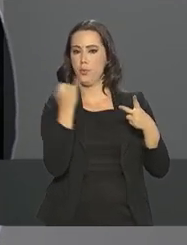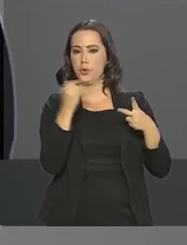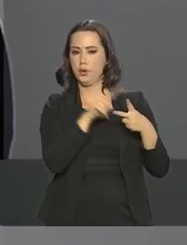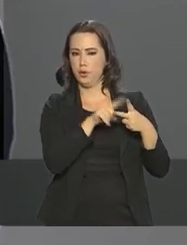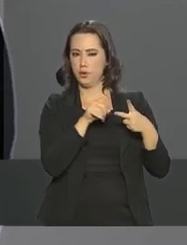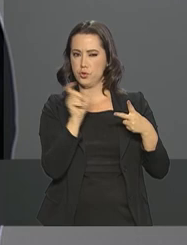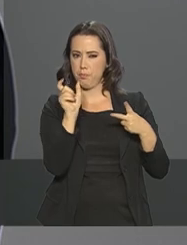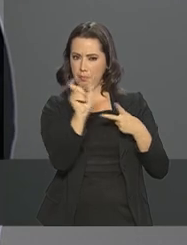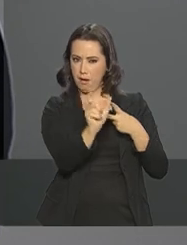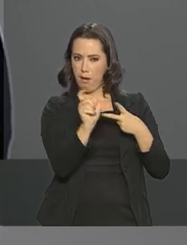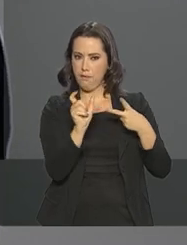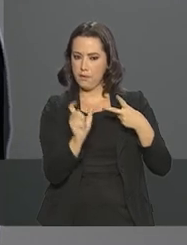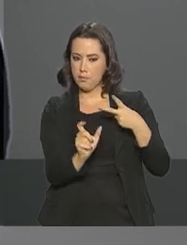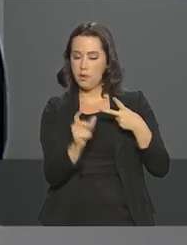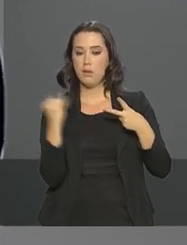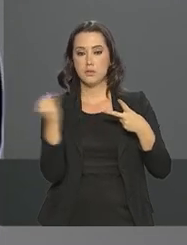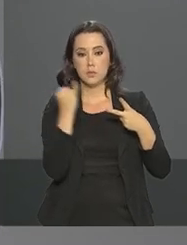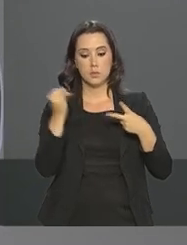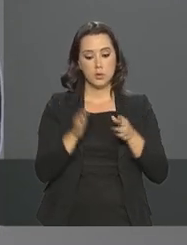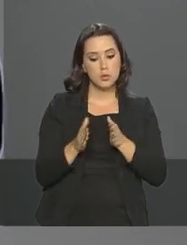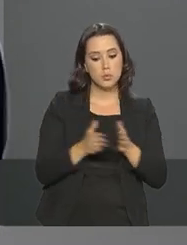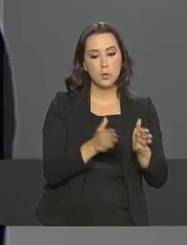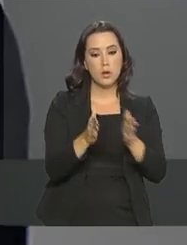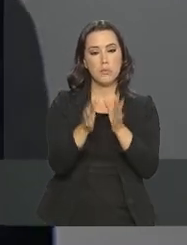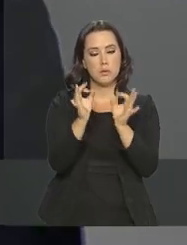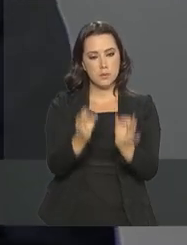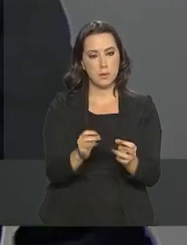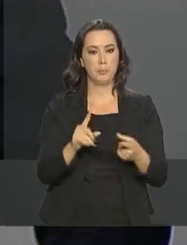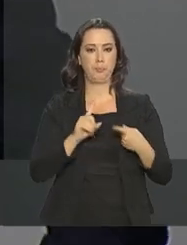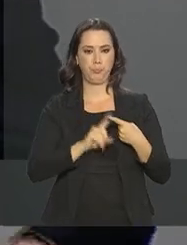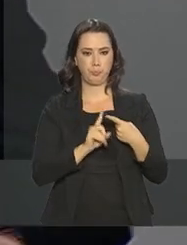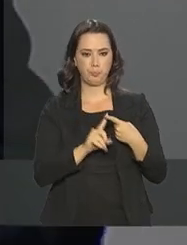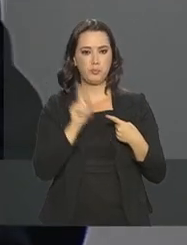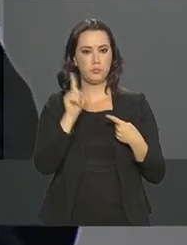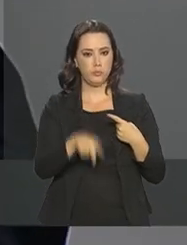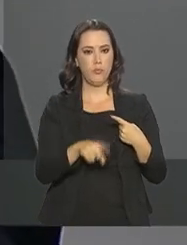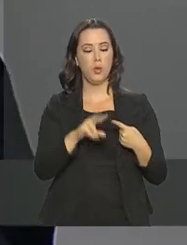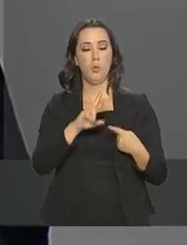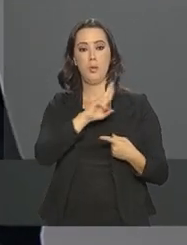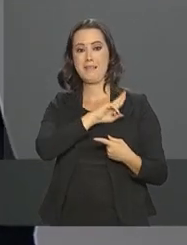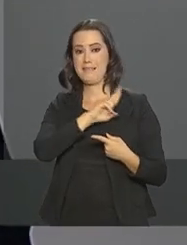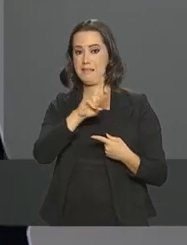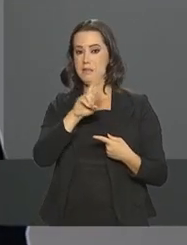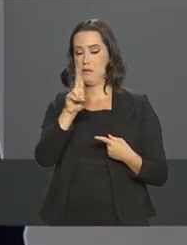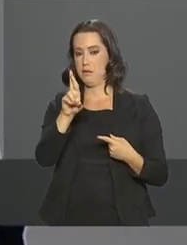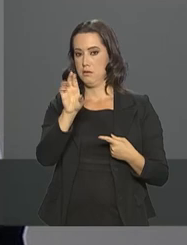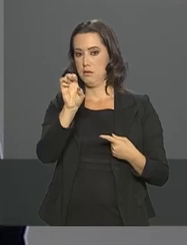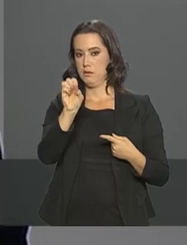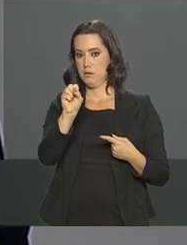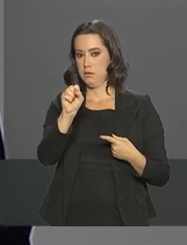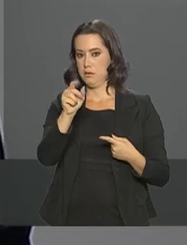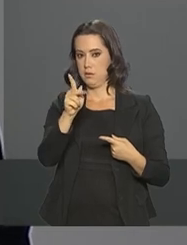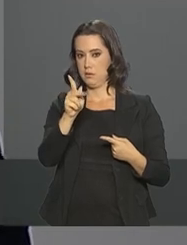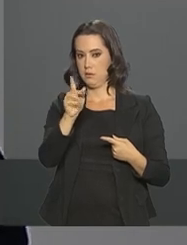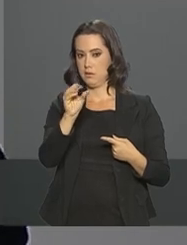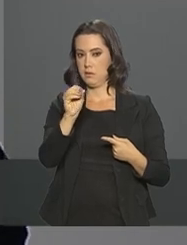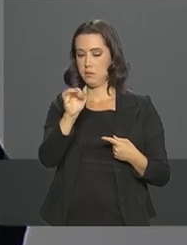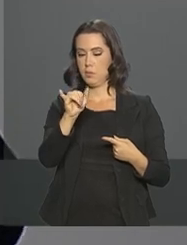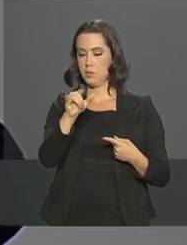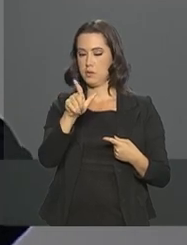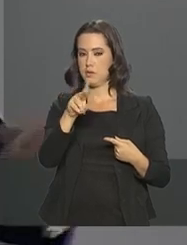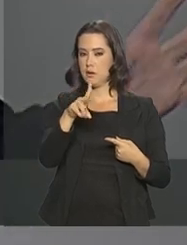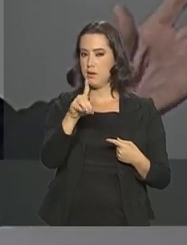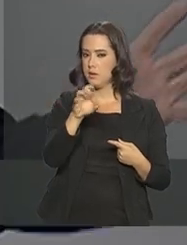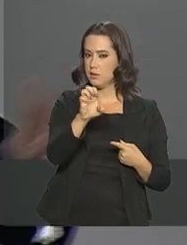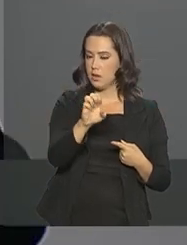pudessem aguiar os nossos passos um deles era responsabilidade é fiscal e